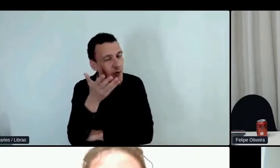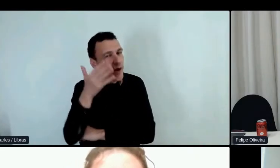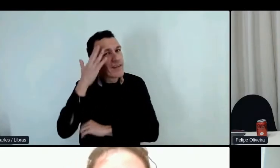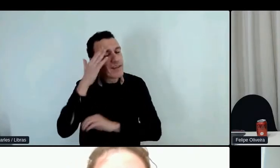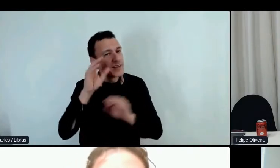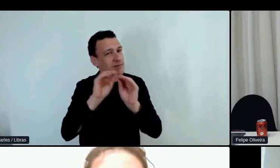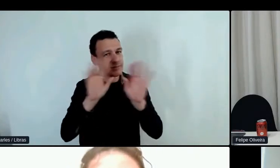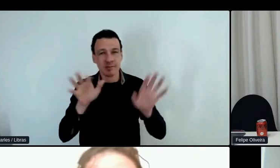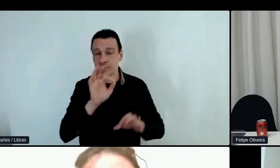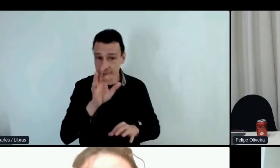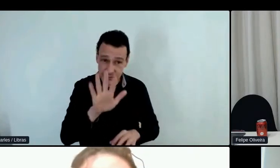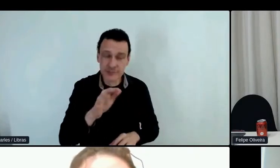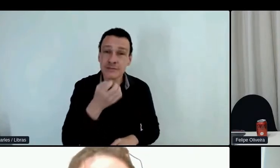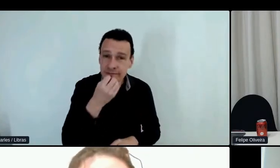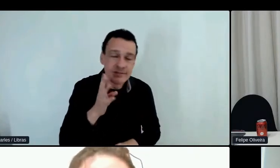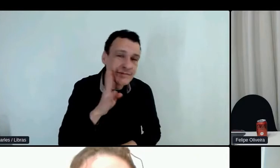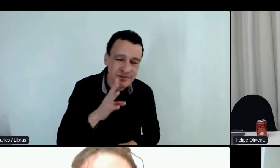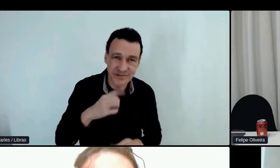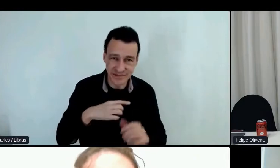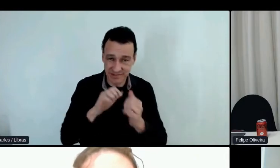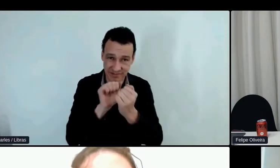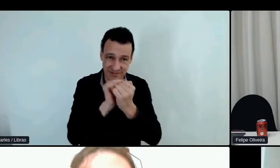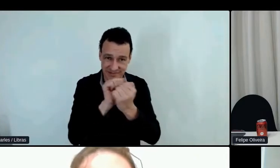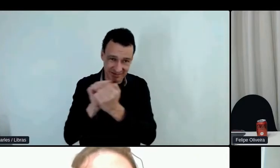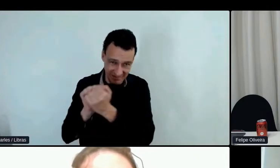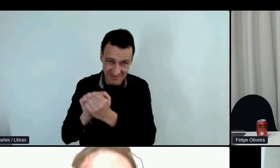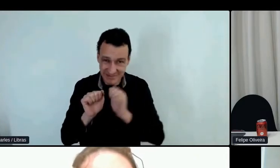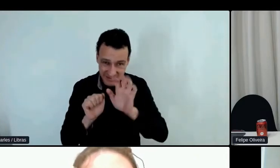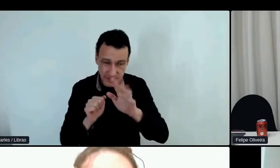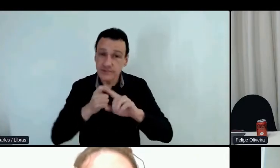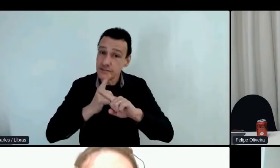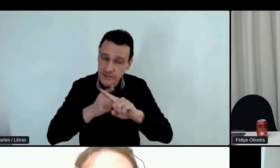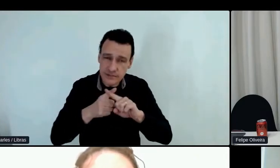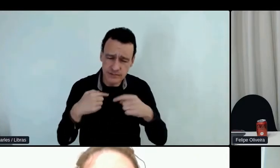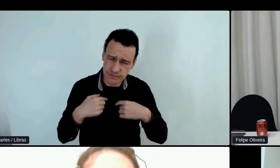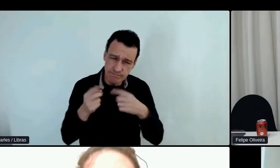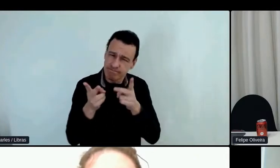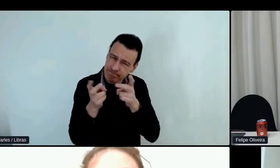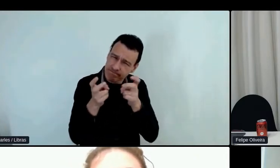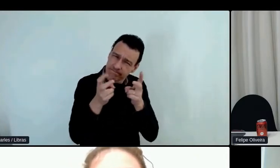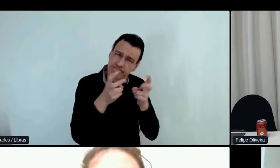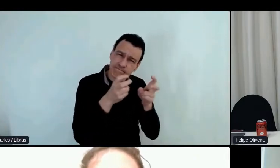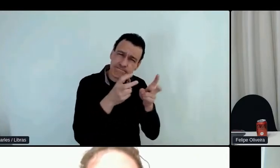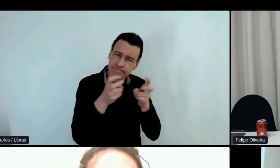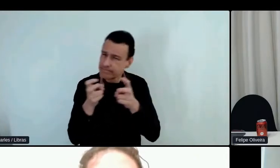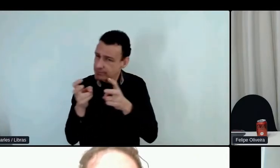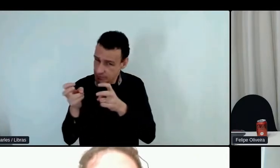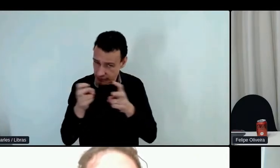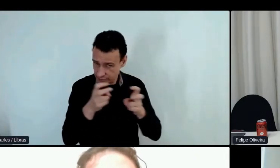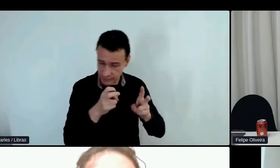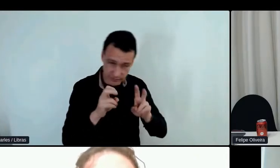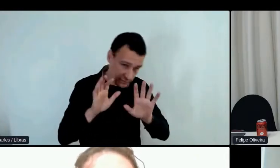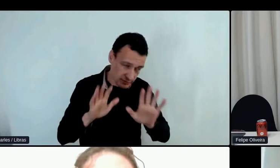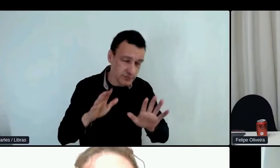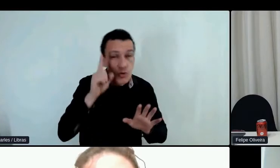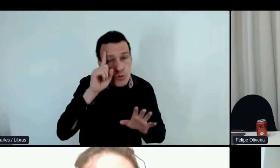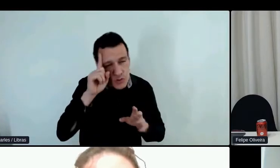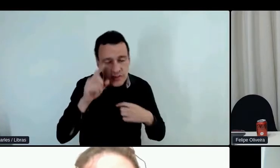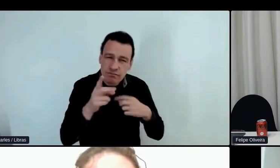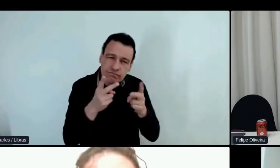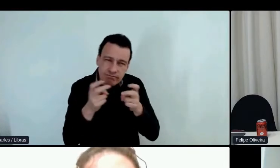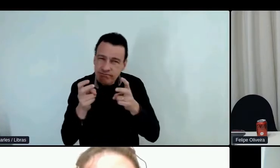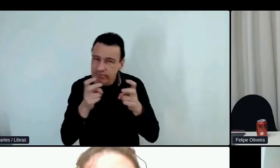isso. Mas sim, é exatamente isso. Eu falei aqui para a Paula, eu falo, olha, é por